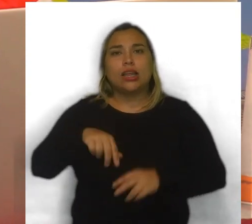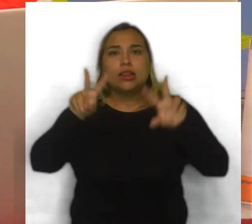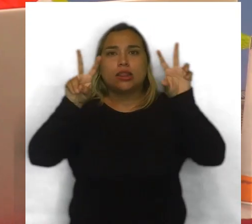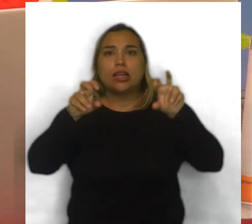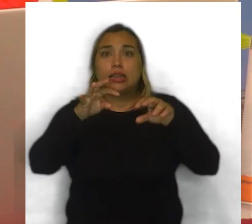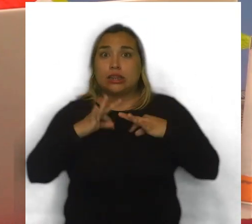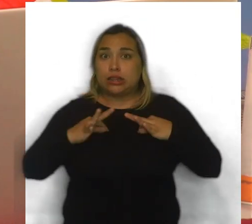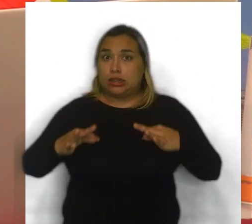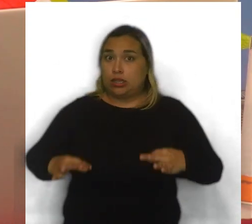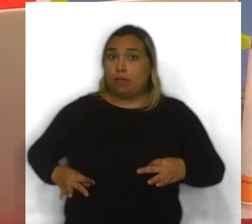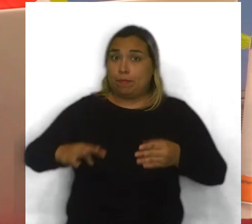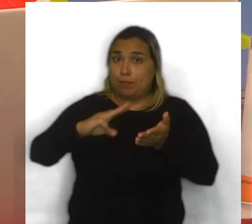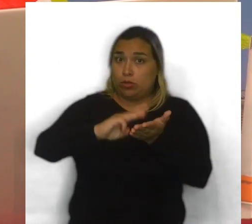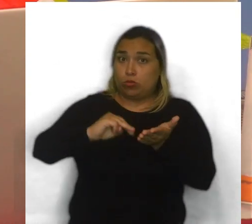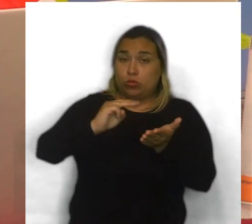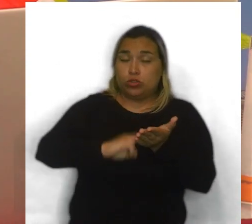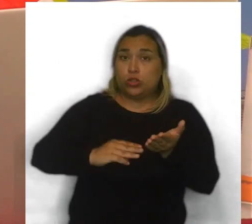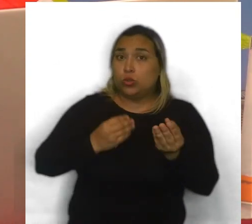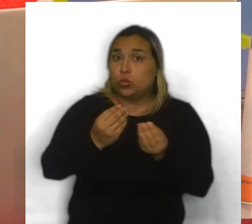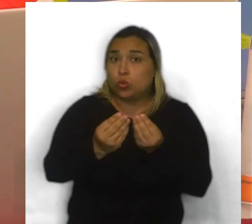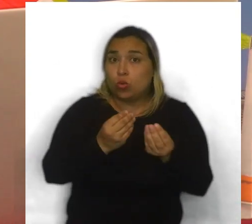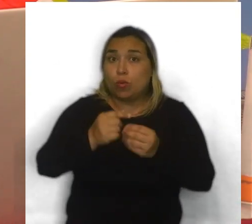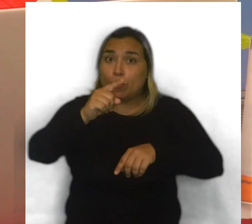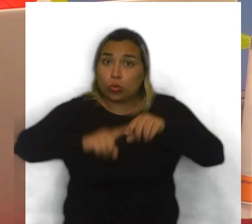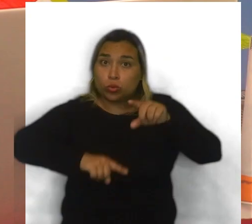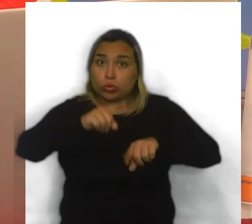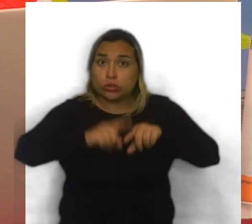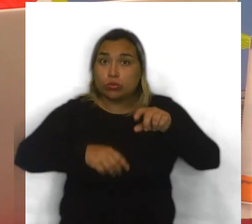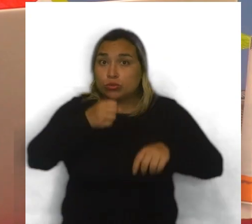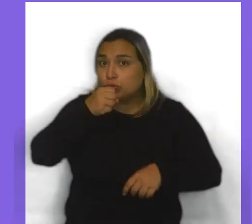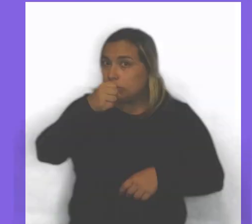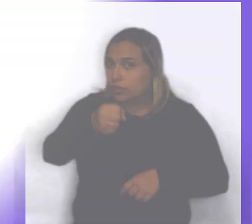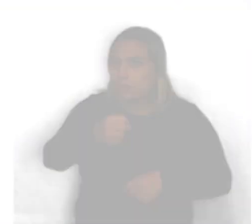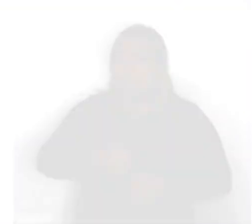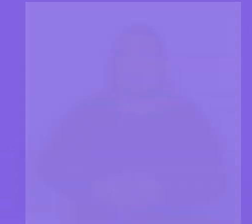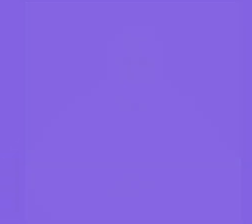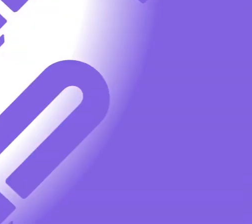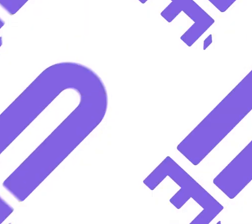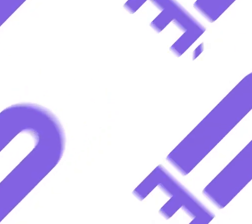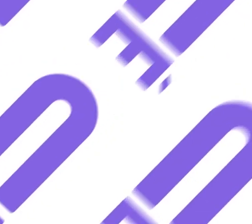técnicas e metodologias de apuração e produção jornalística.